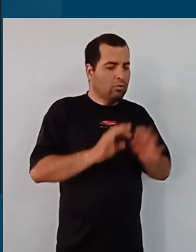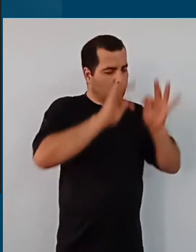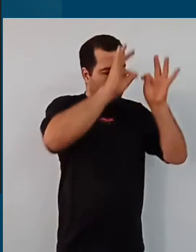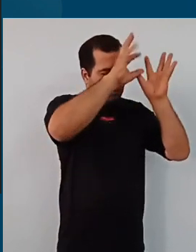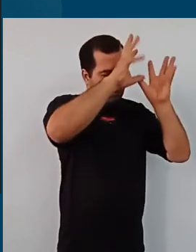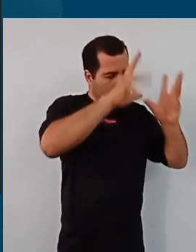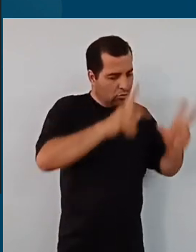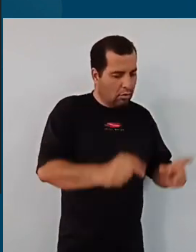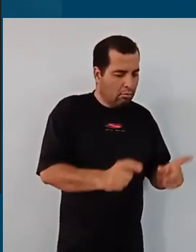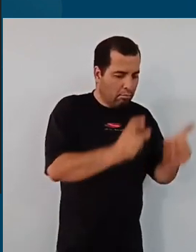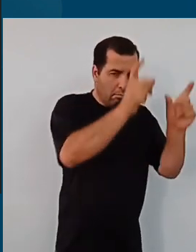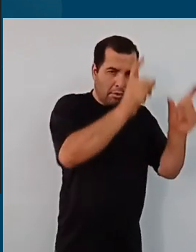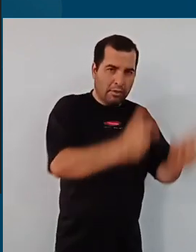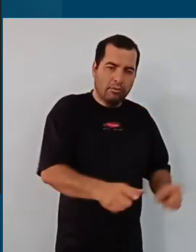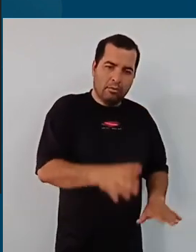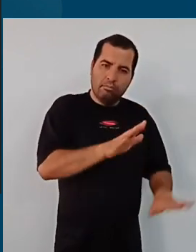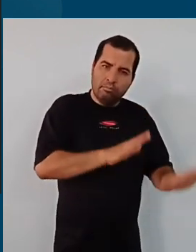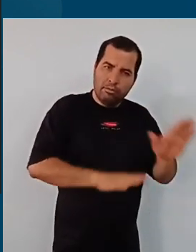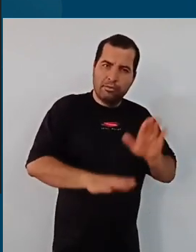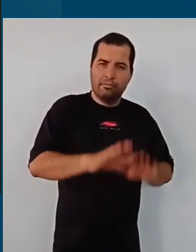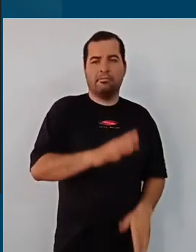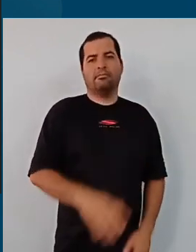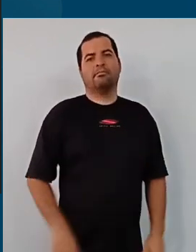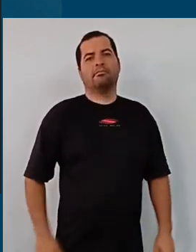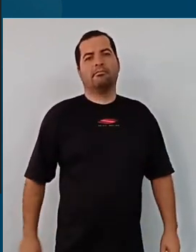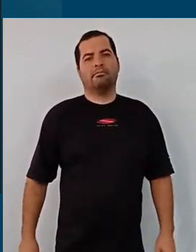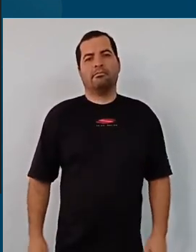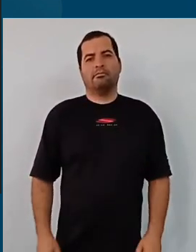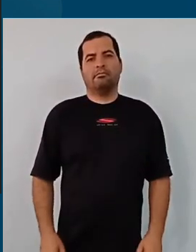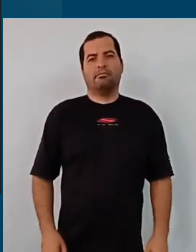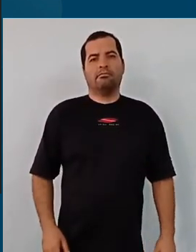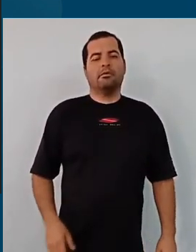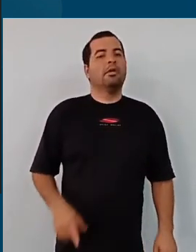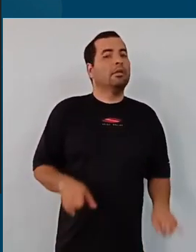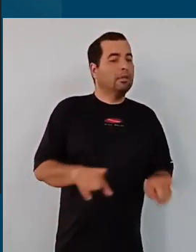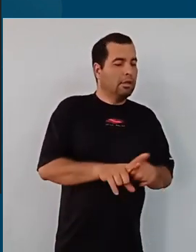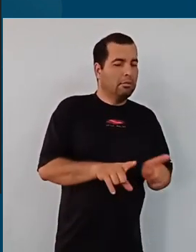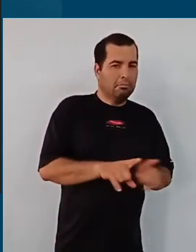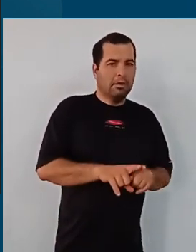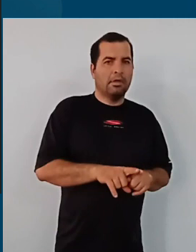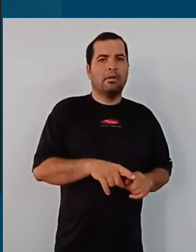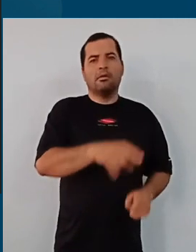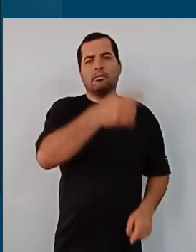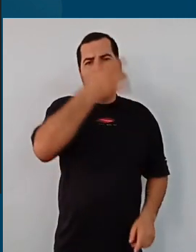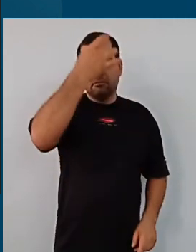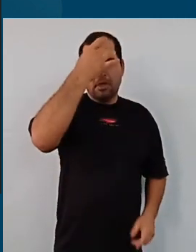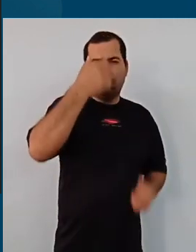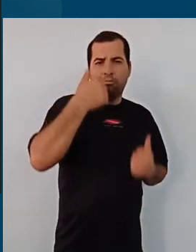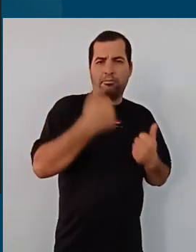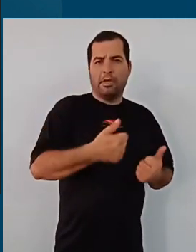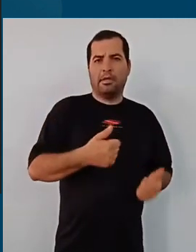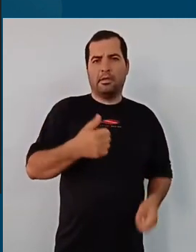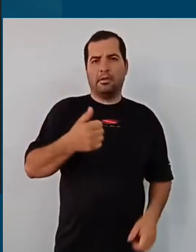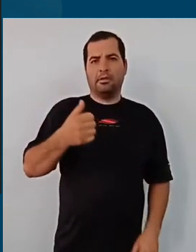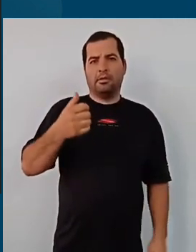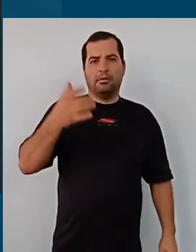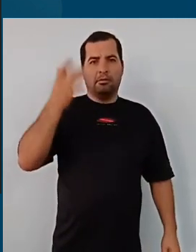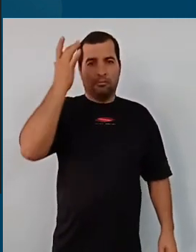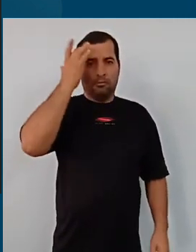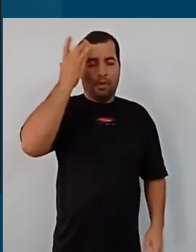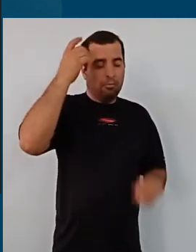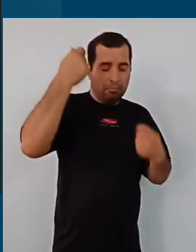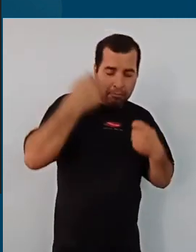pessoa. Preparação de indivíduos autônomos e críticos, para formular seus próprios juízos